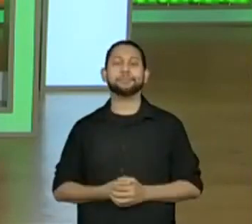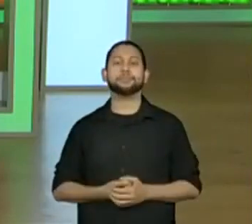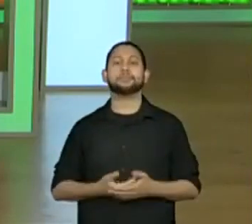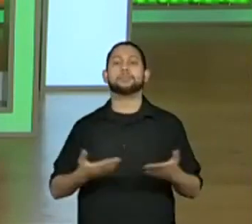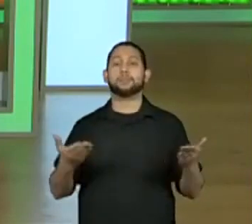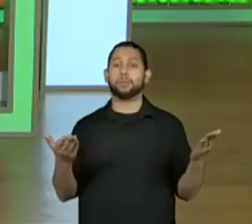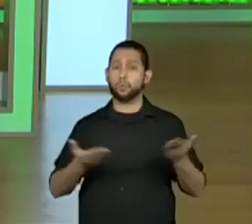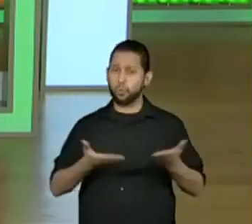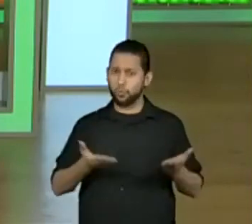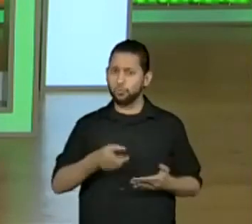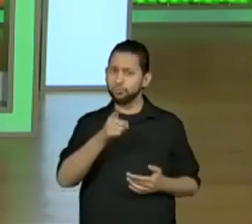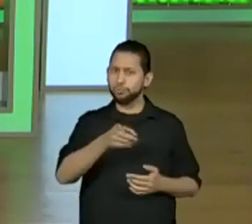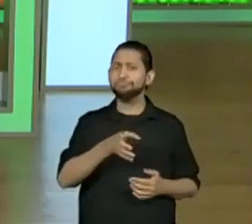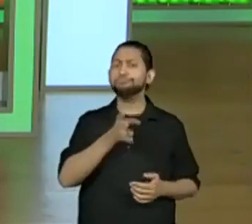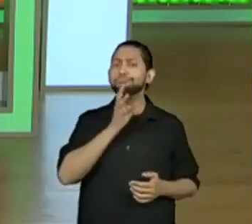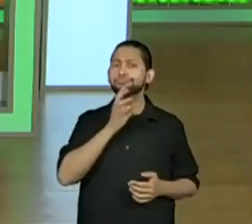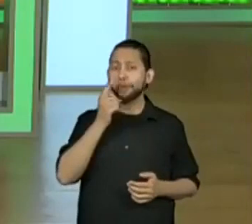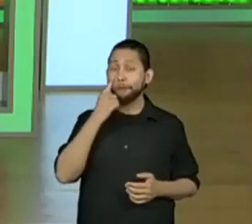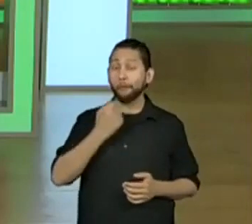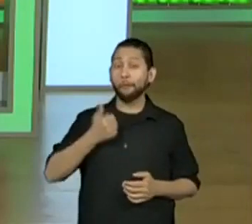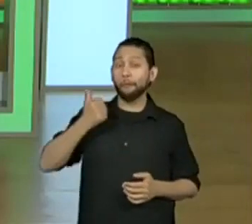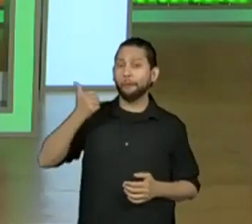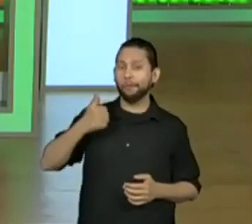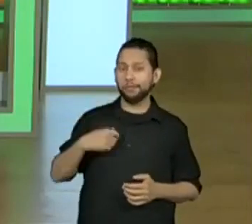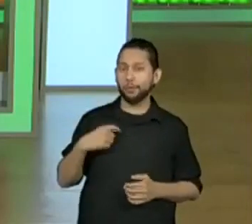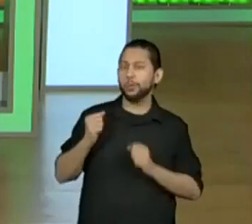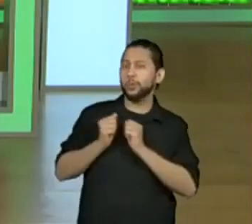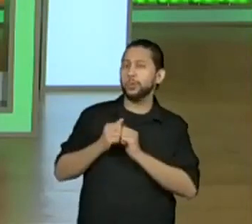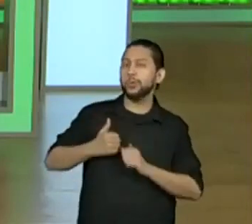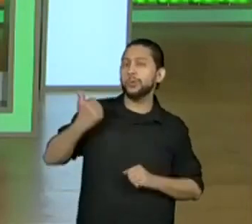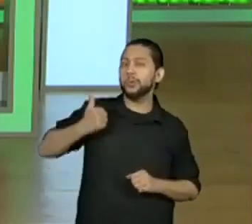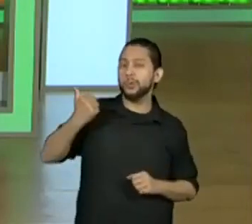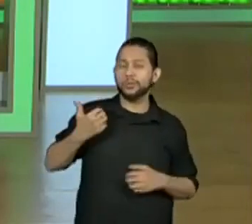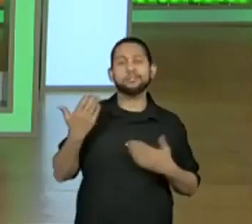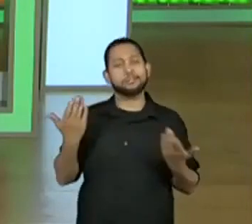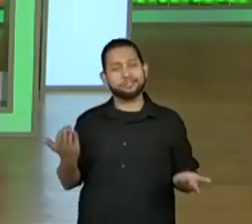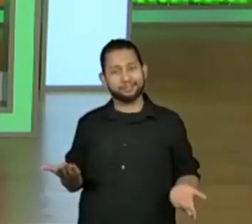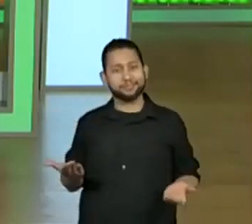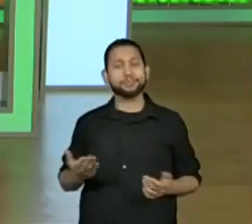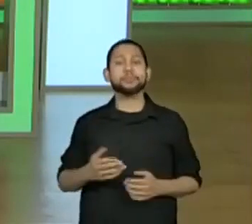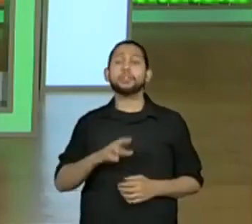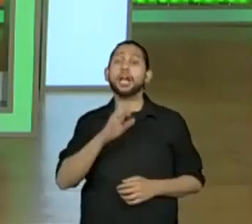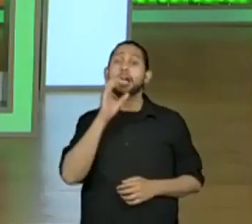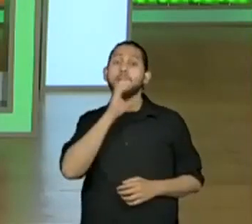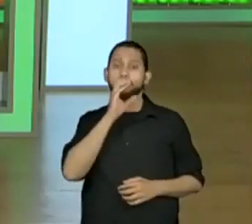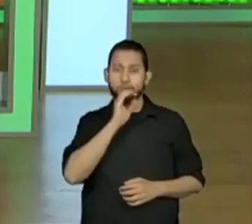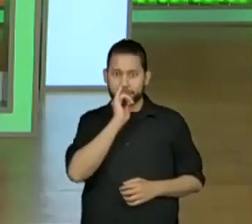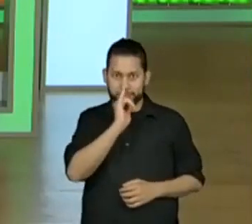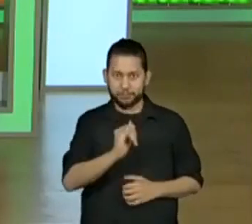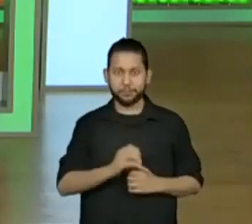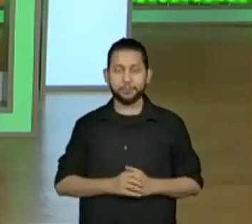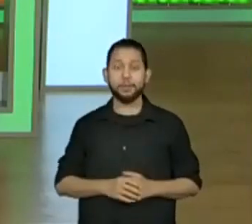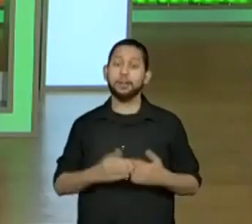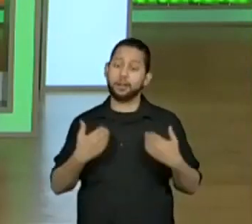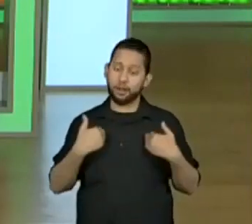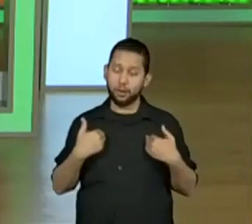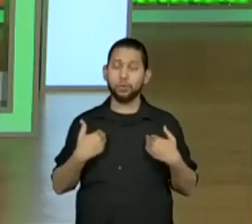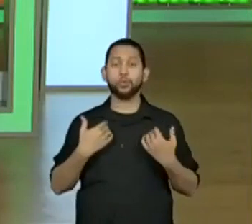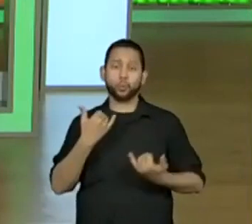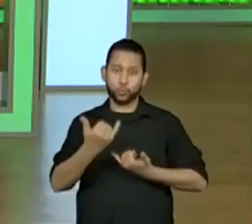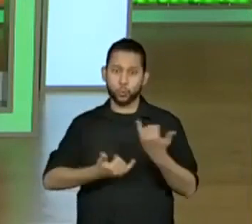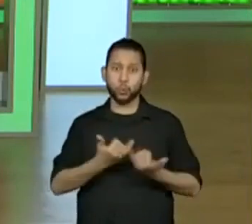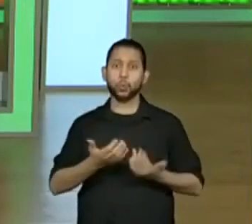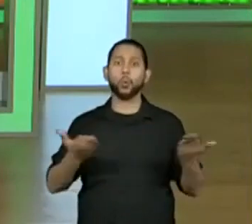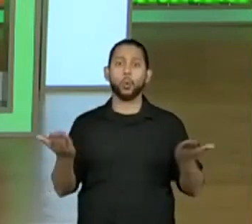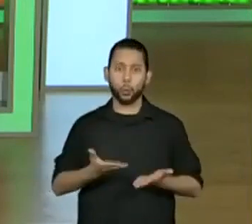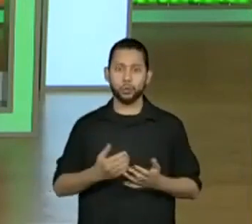hoje, vocês já viram, né? Óbvio, eu não vim sozinha e eu vim, já vou adiantar, pra ganhar. É a primeira coisa que eu já